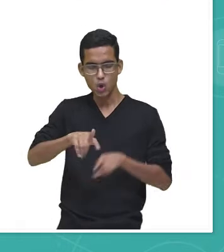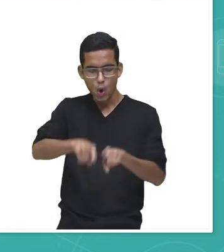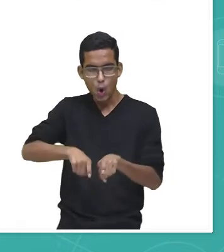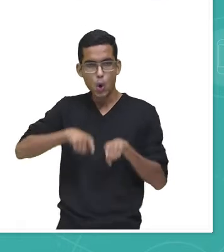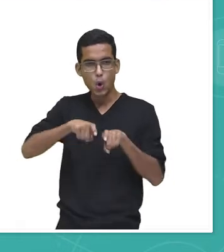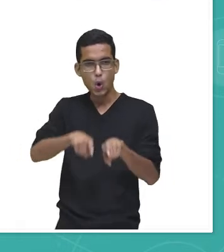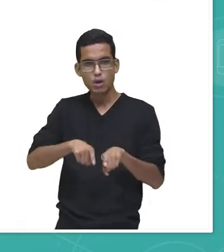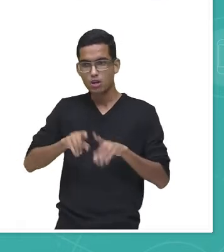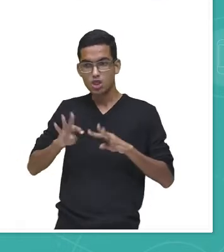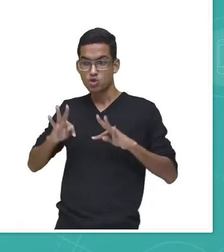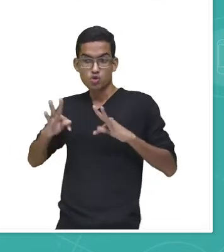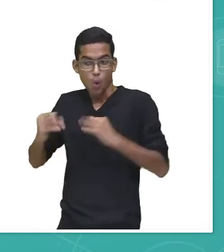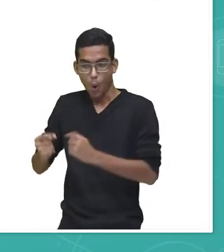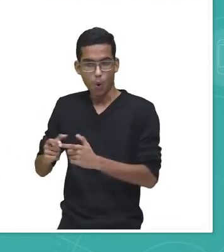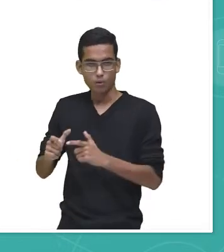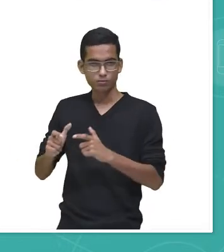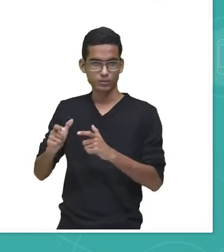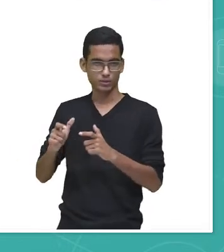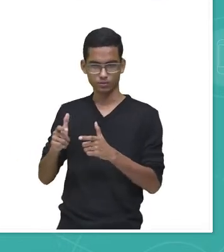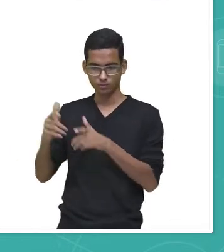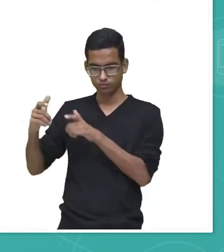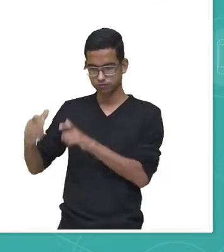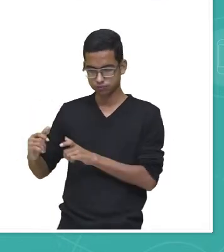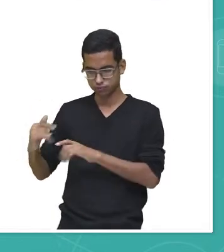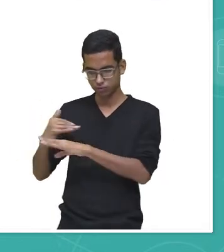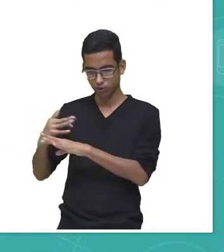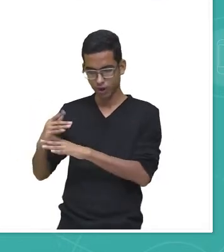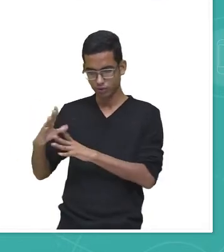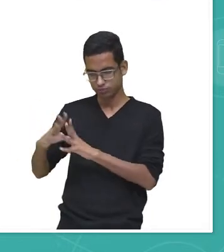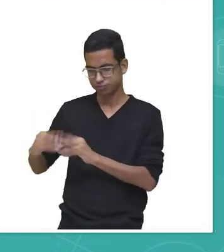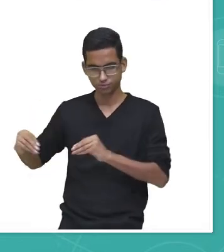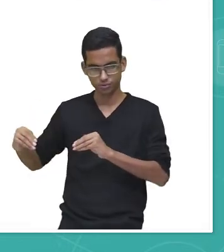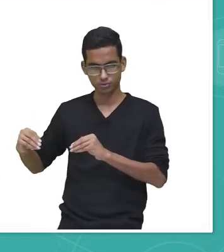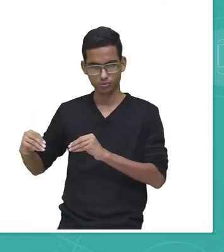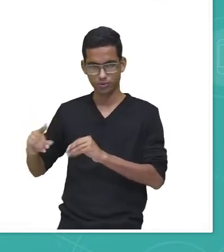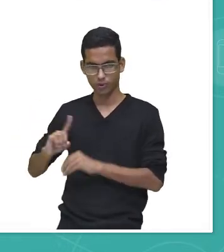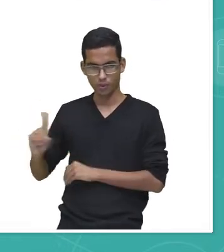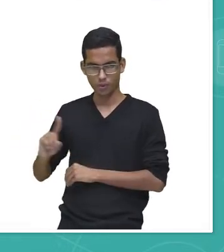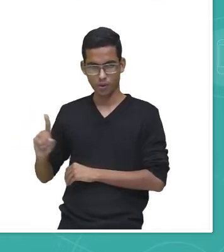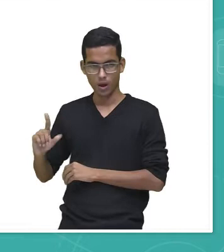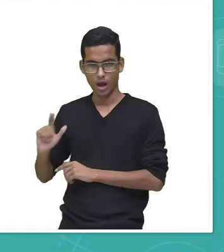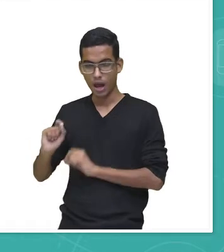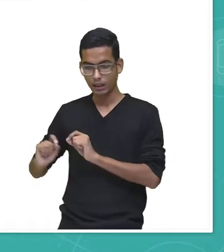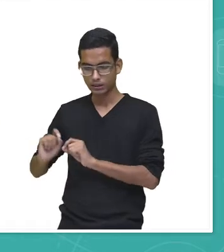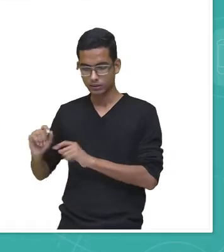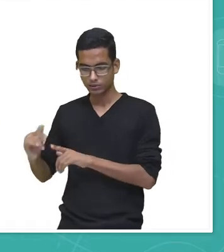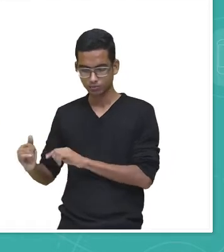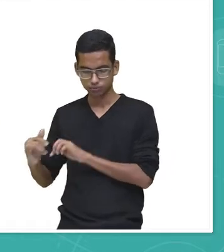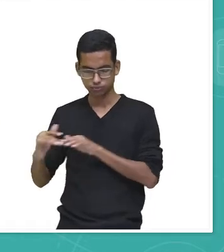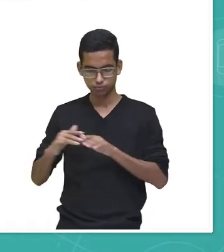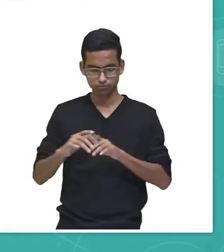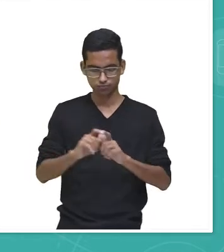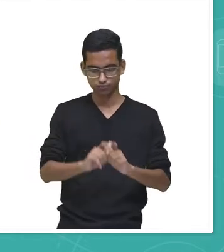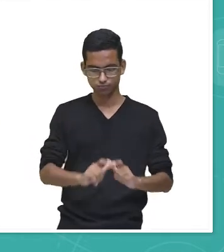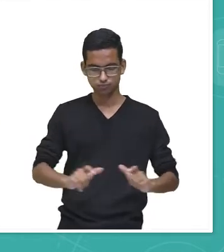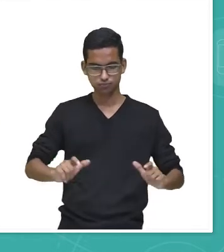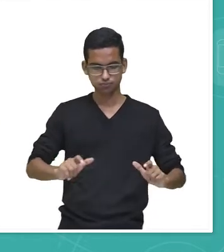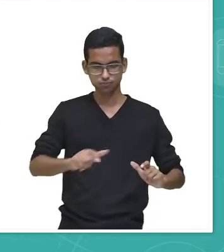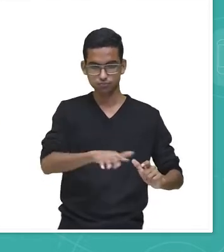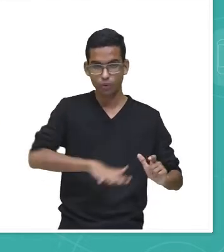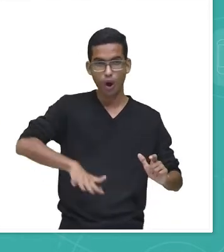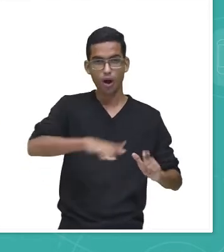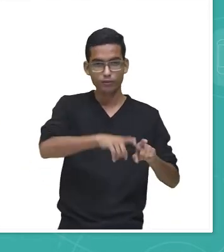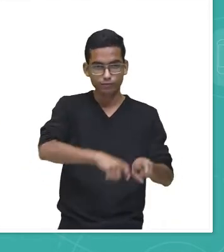cidade desapareceu, não. Ela vai deixar de ser um núcleo social e a vida vai se voltar para o